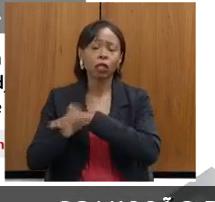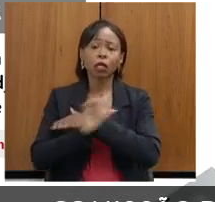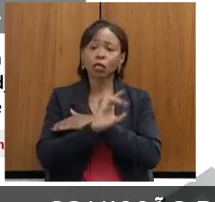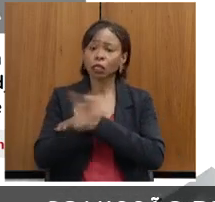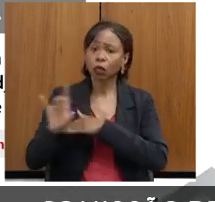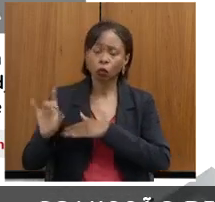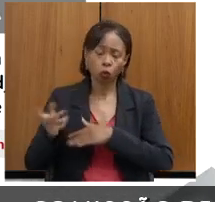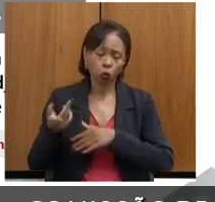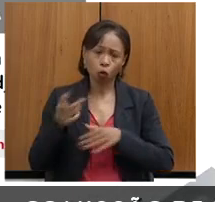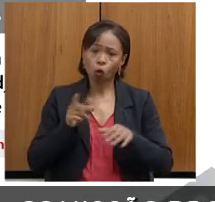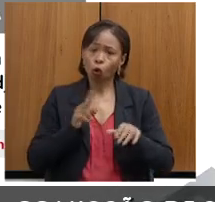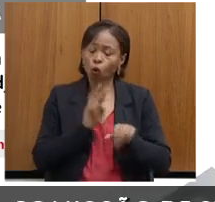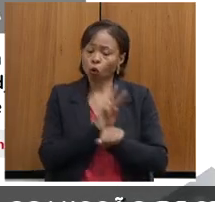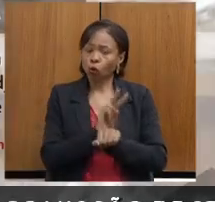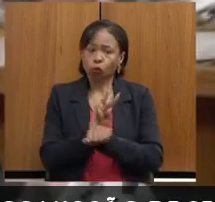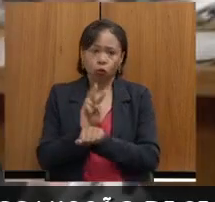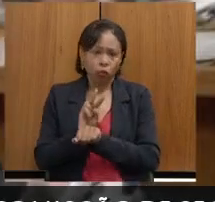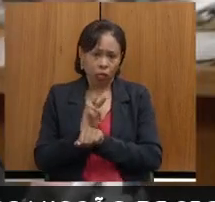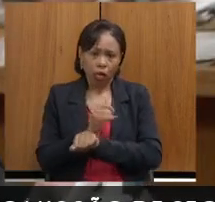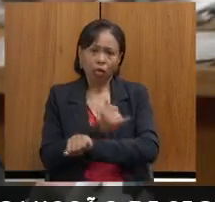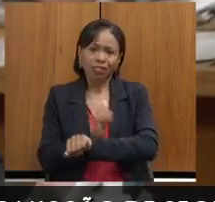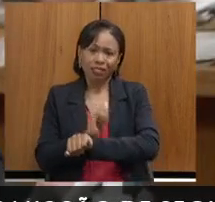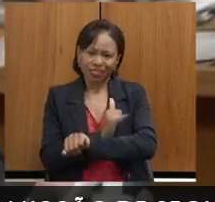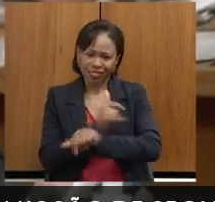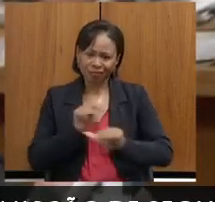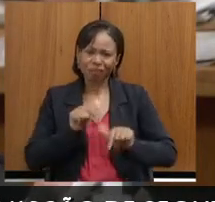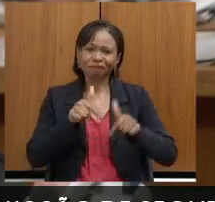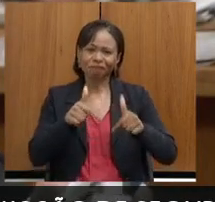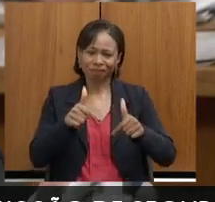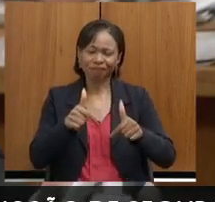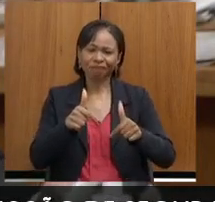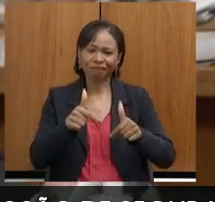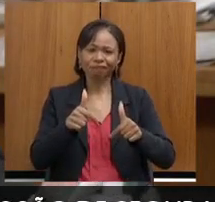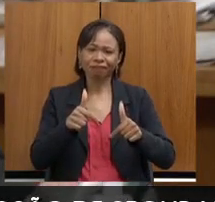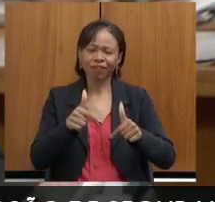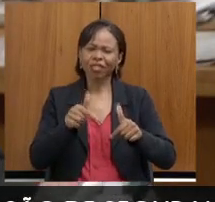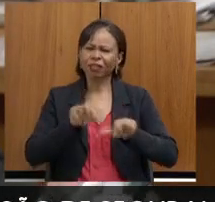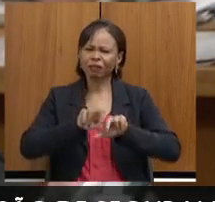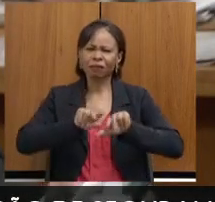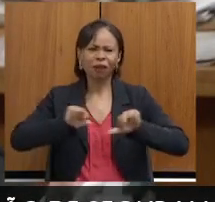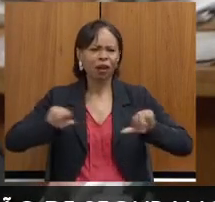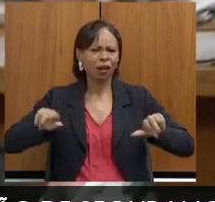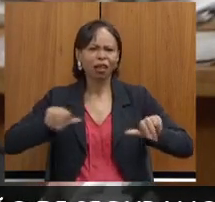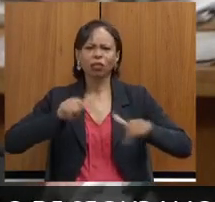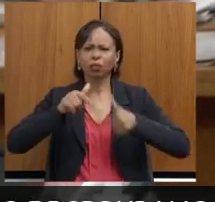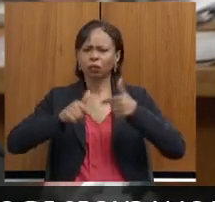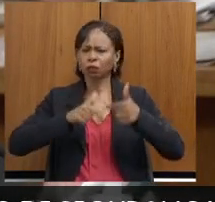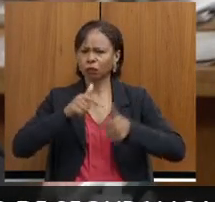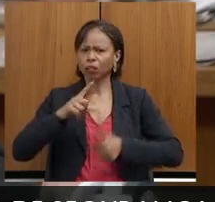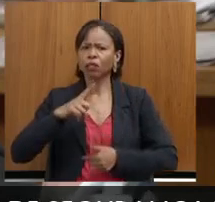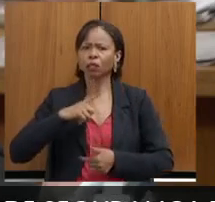sendo eles os garantidores dessas entregas são muitas iniciativas